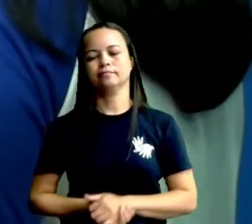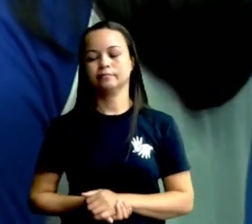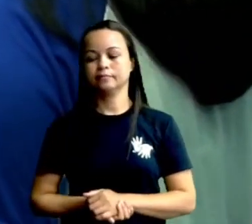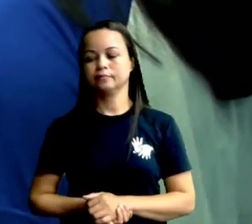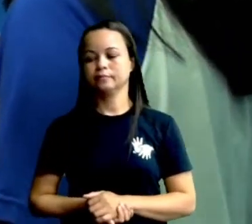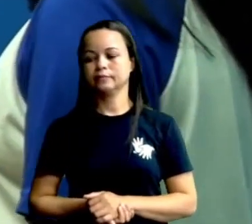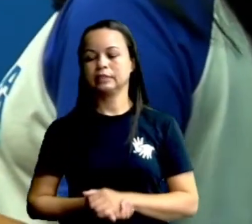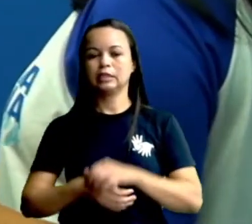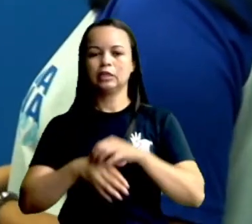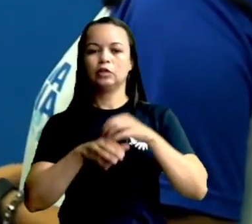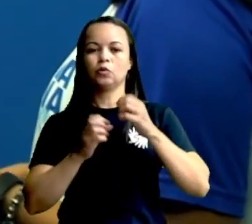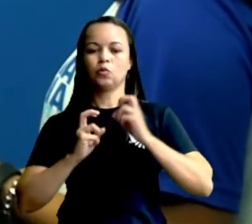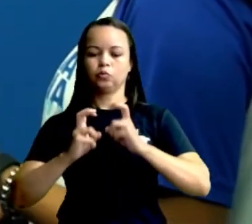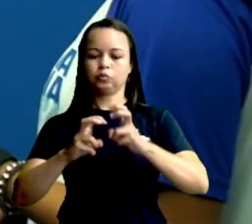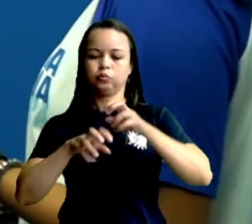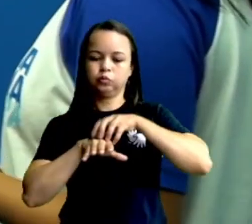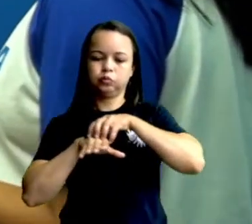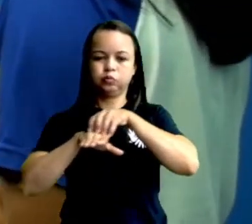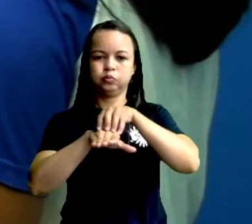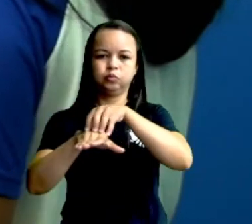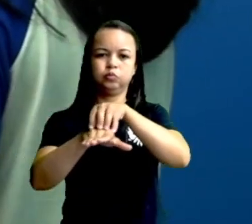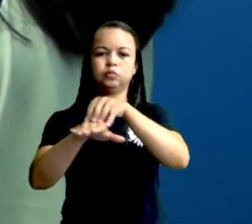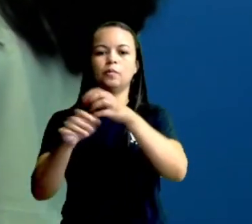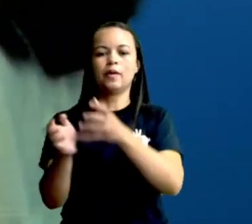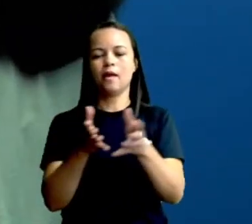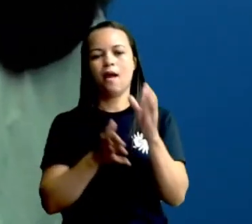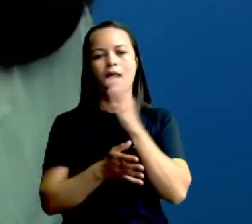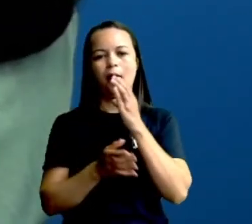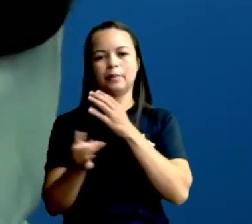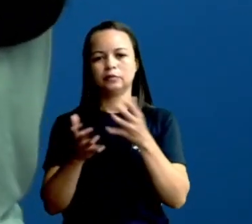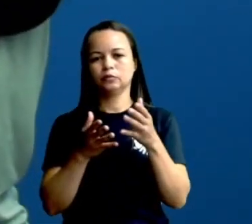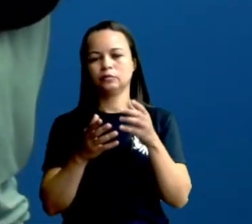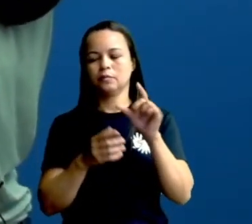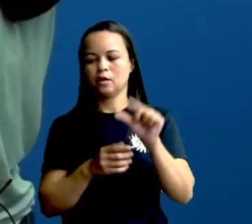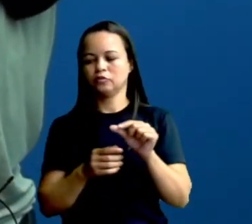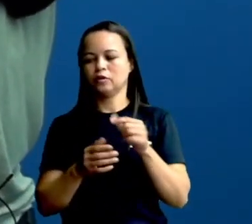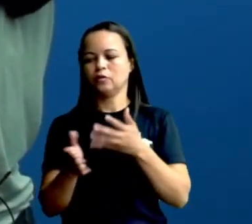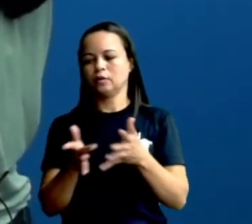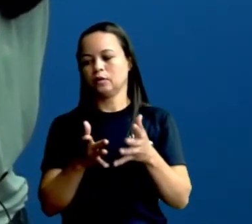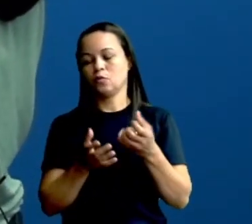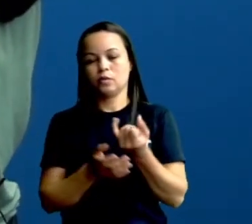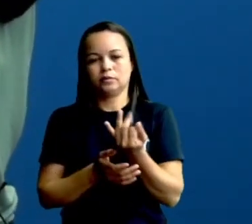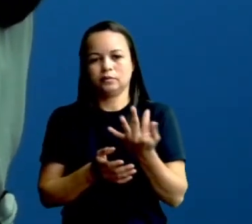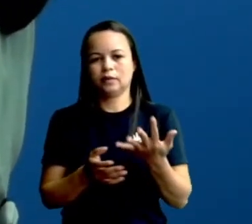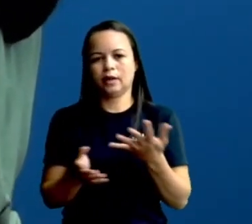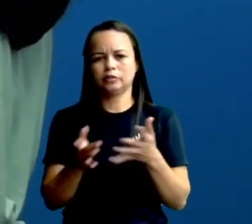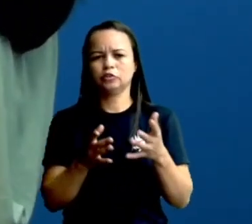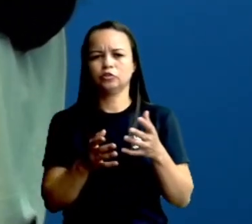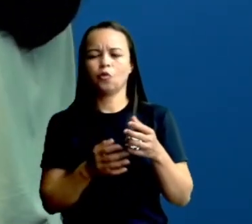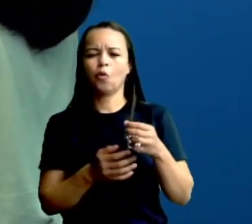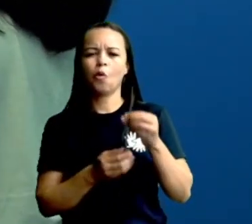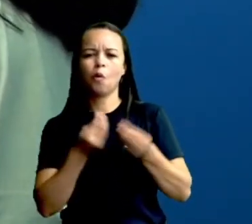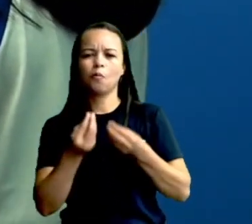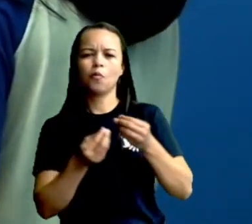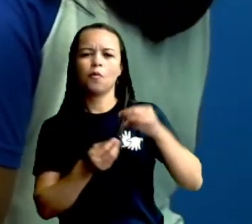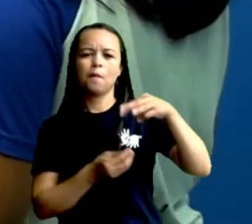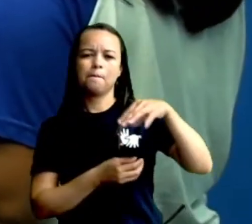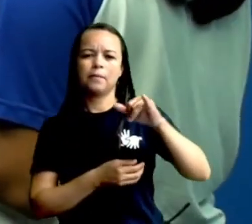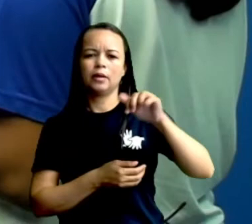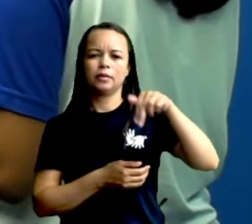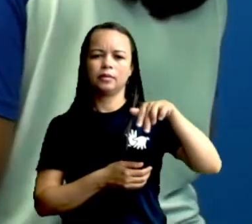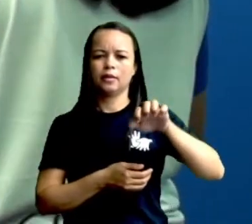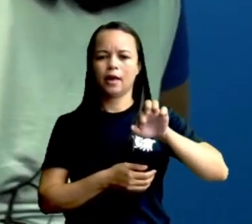mercadorias transportadas neste modal são de baixo valor agregado, em grandes quantidades de distância como minério,